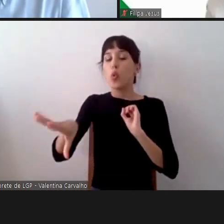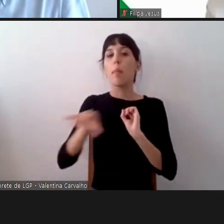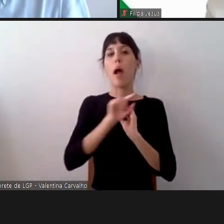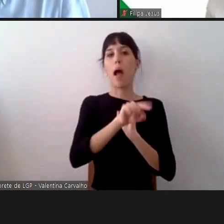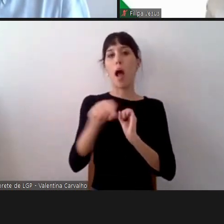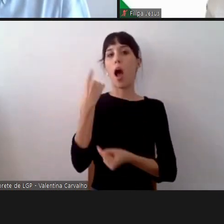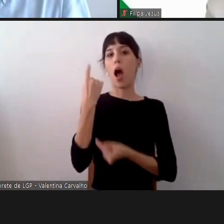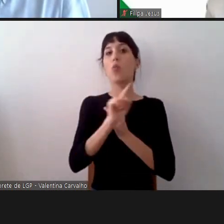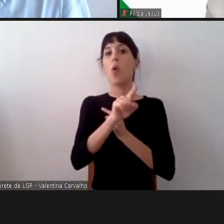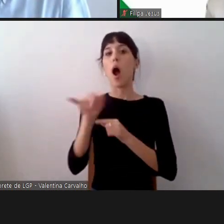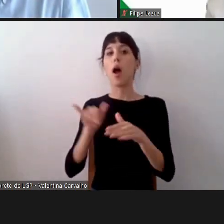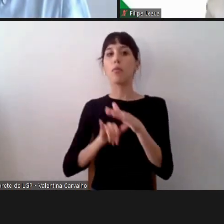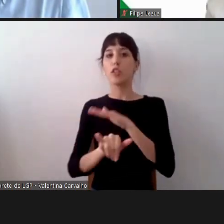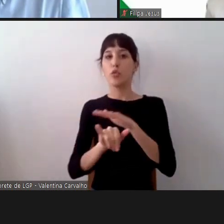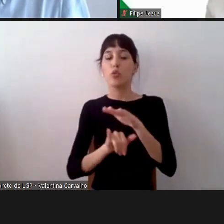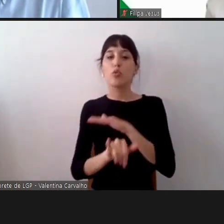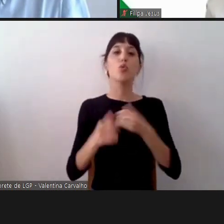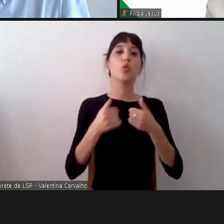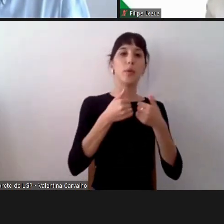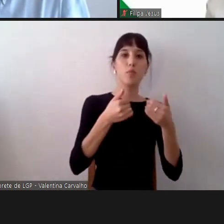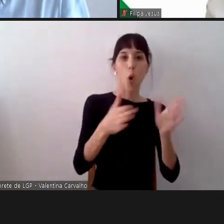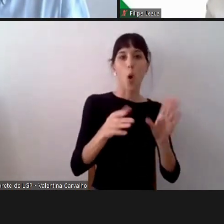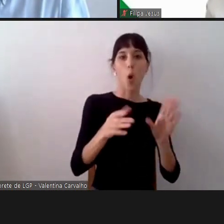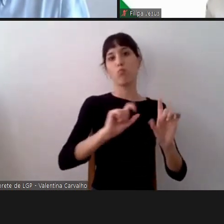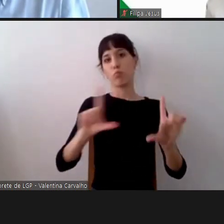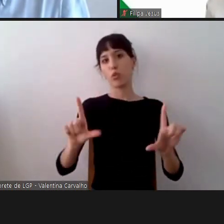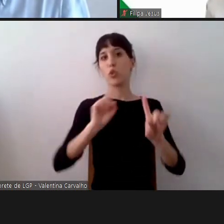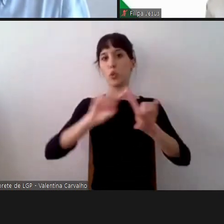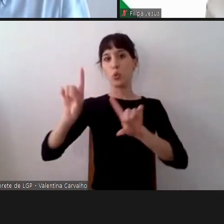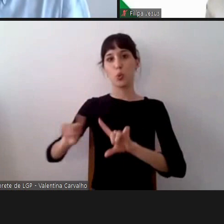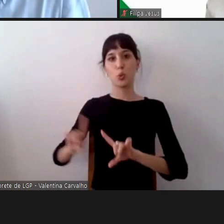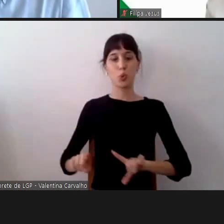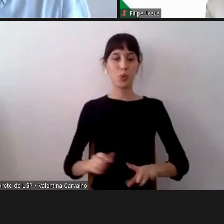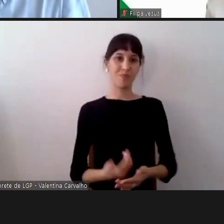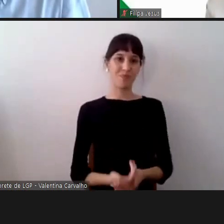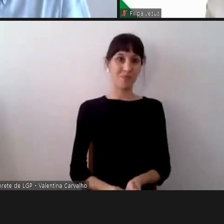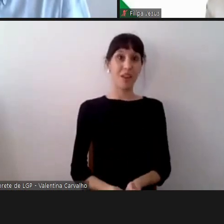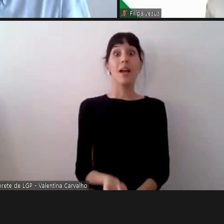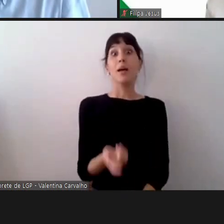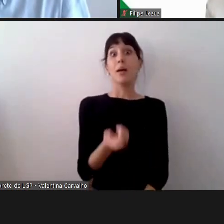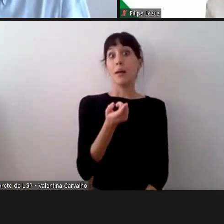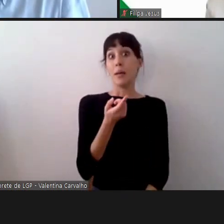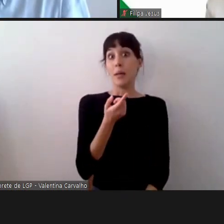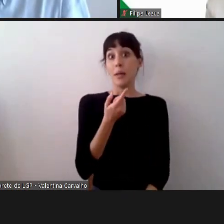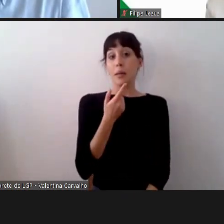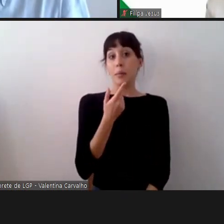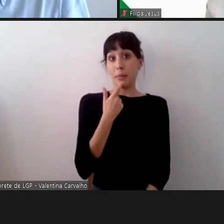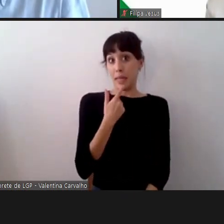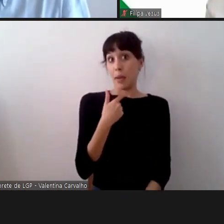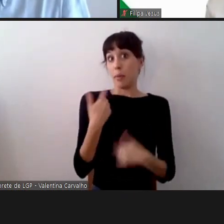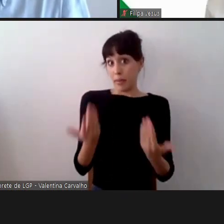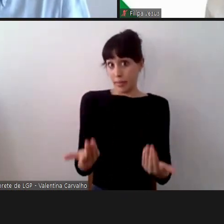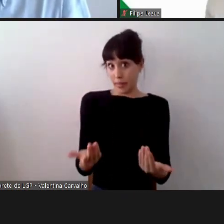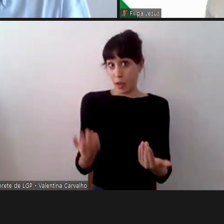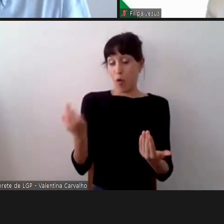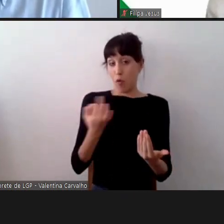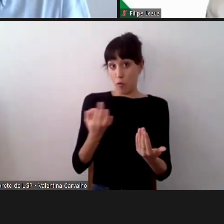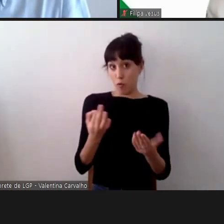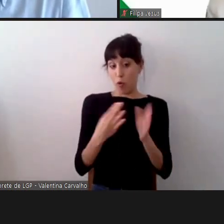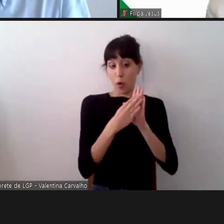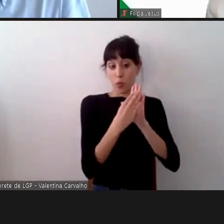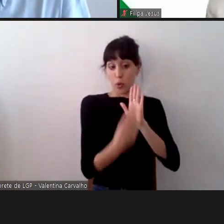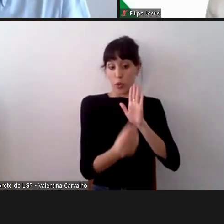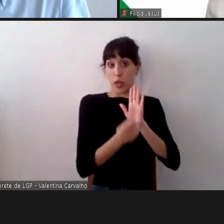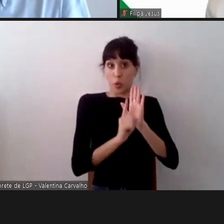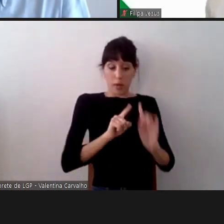outros formatos digitais. Concluímos então que o modelo começou desde